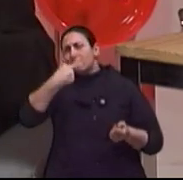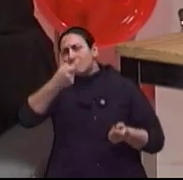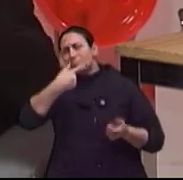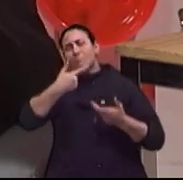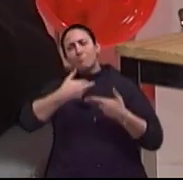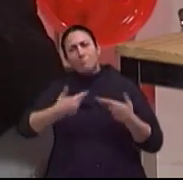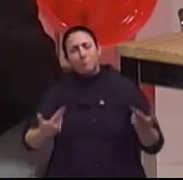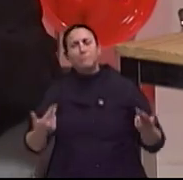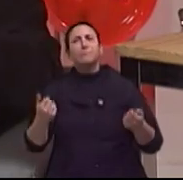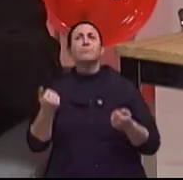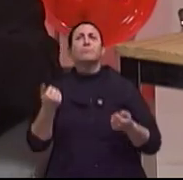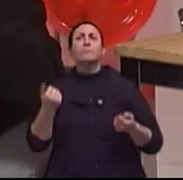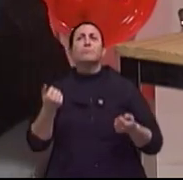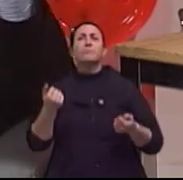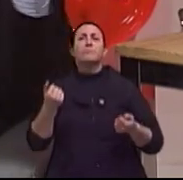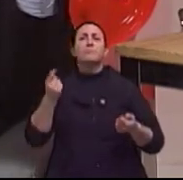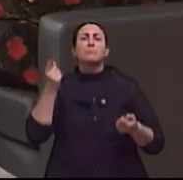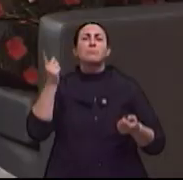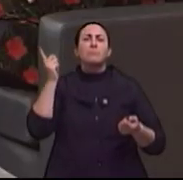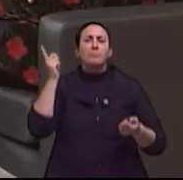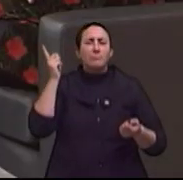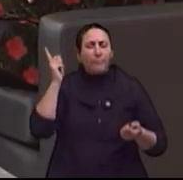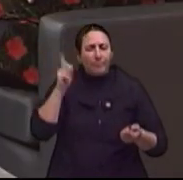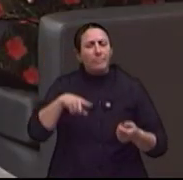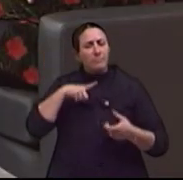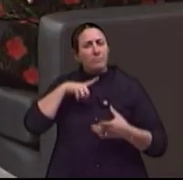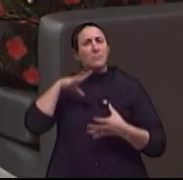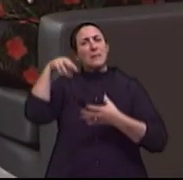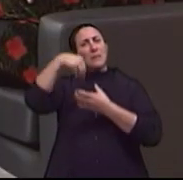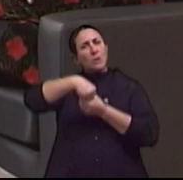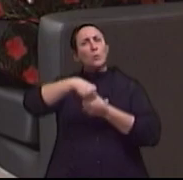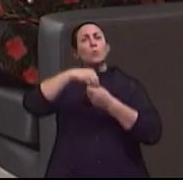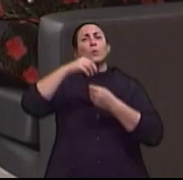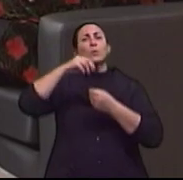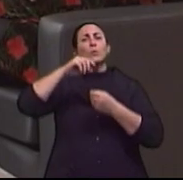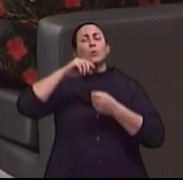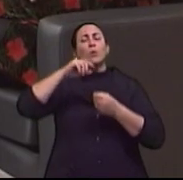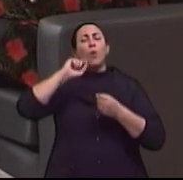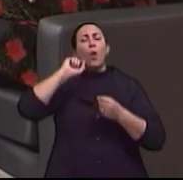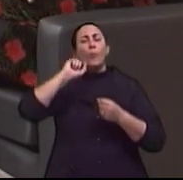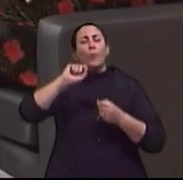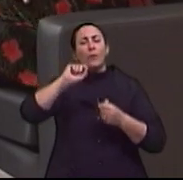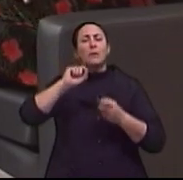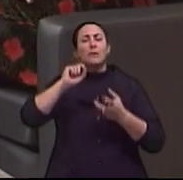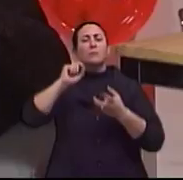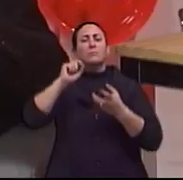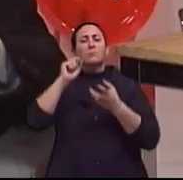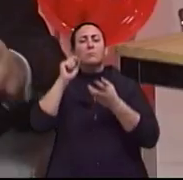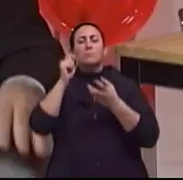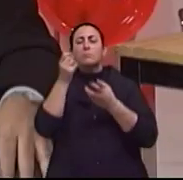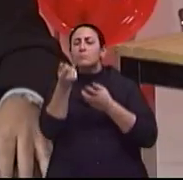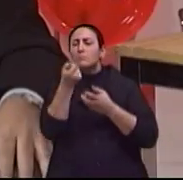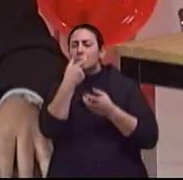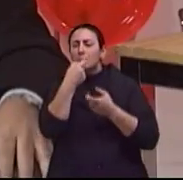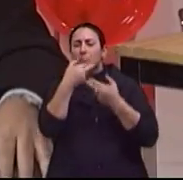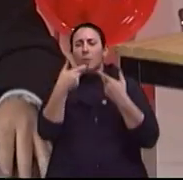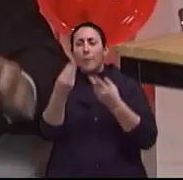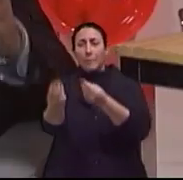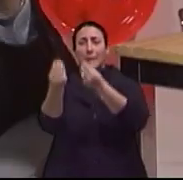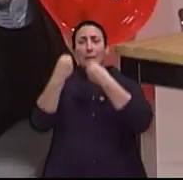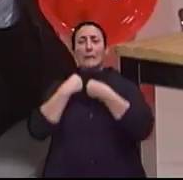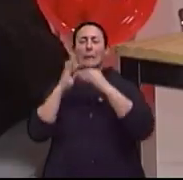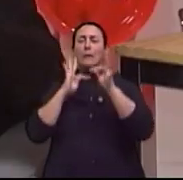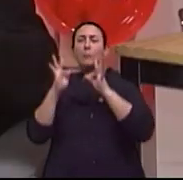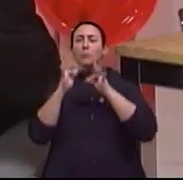medicamentos ditos nutricosméticos que que é nutricosmético tratamento vi oral